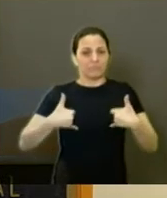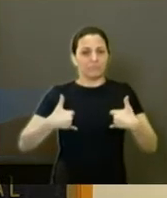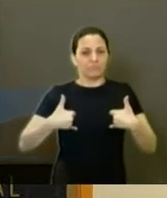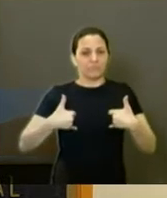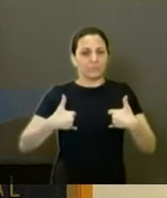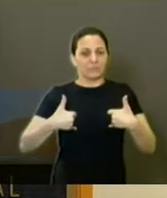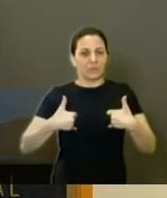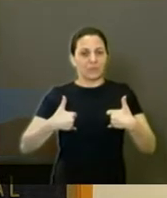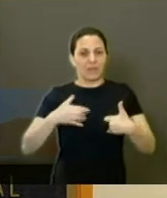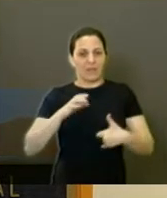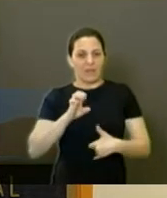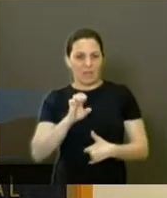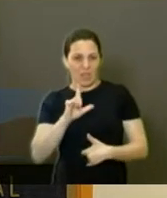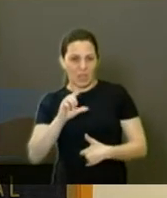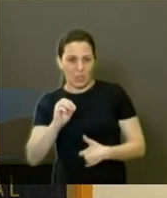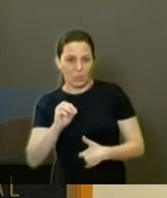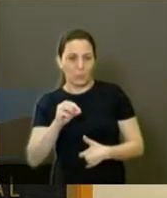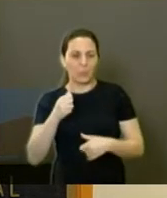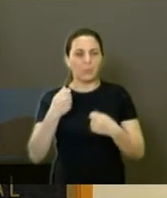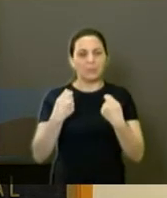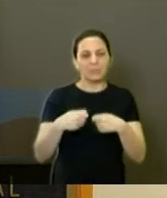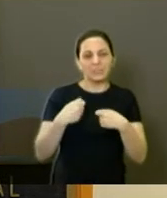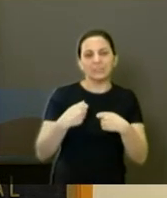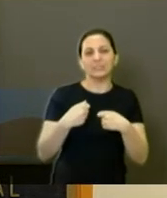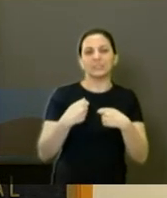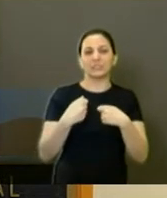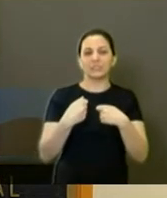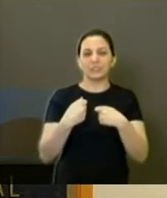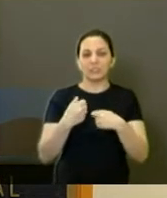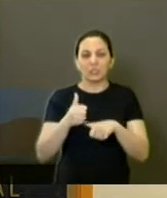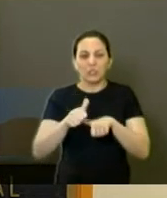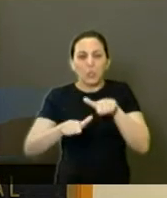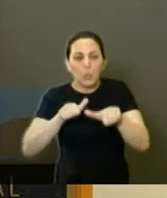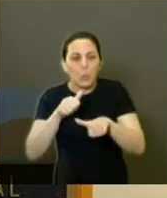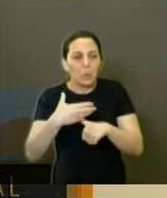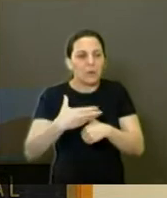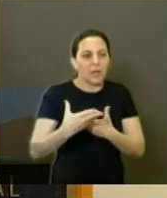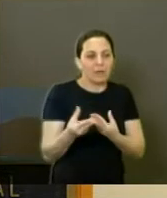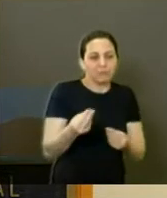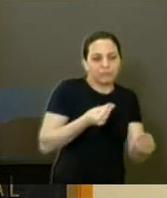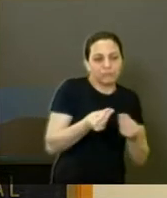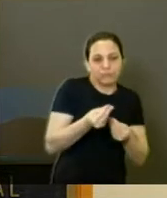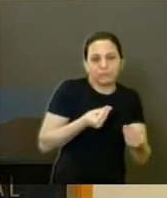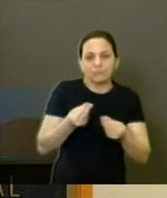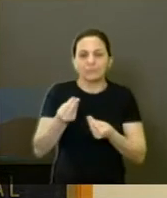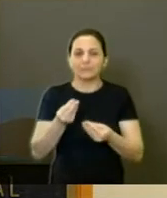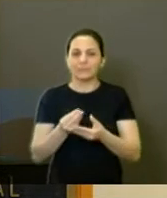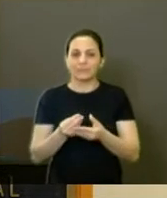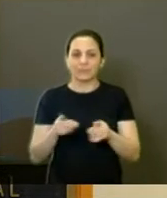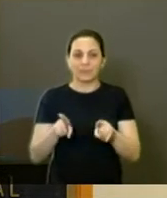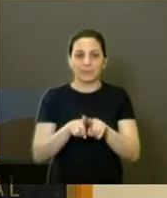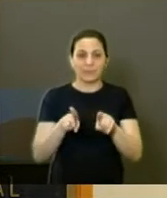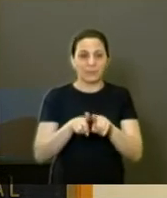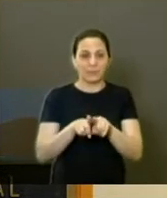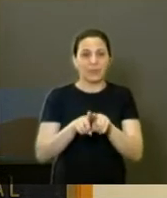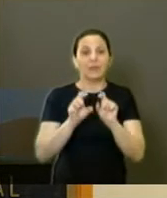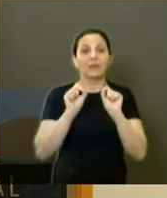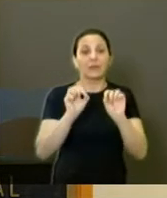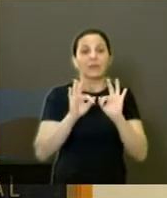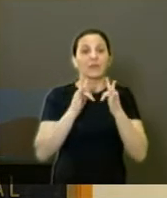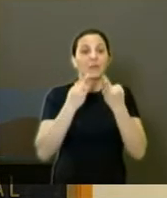ego precisa ser massageado para gerar benefícios. E tampouco é a família Freitas.